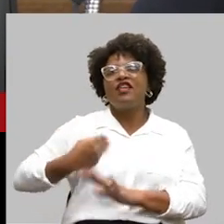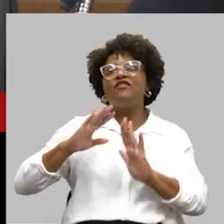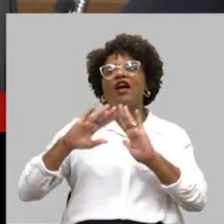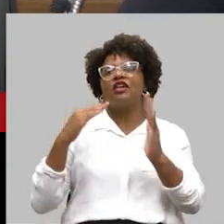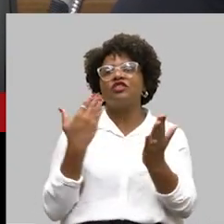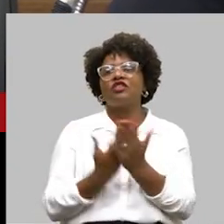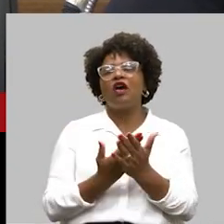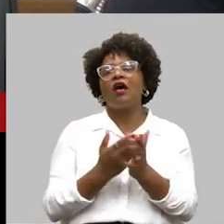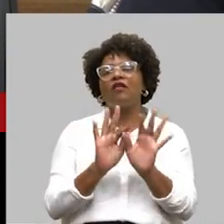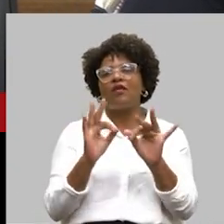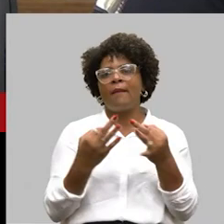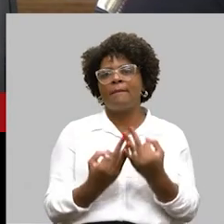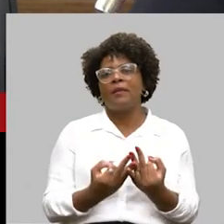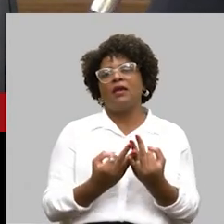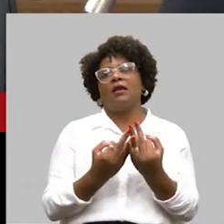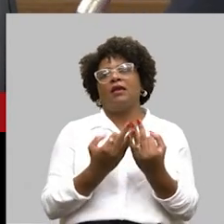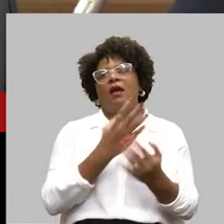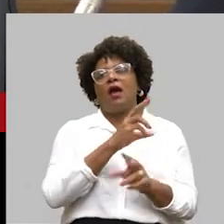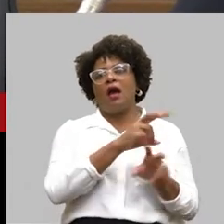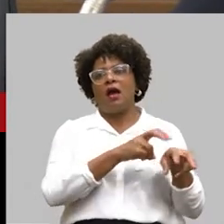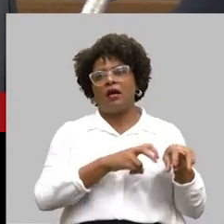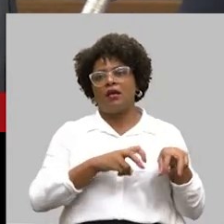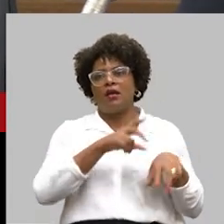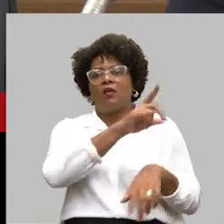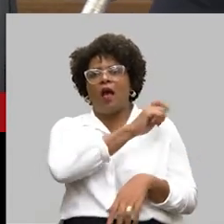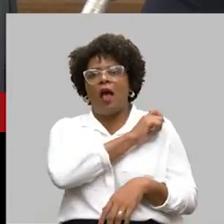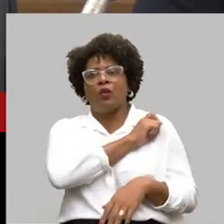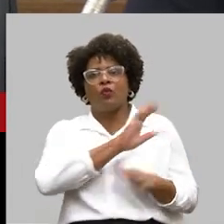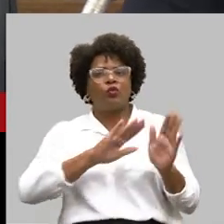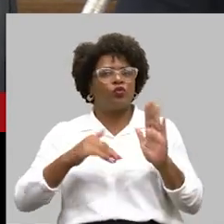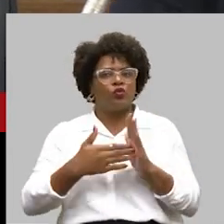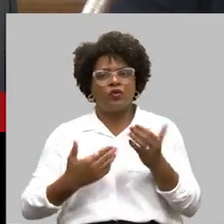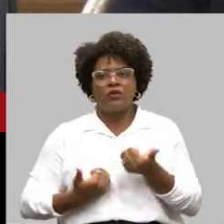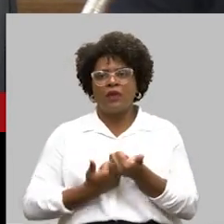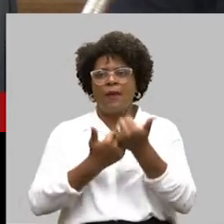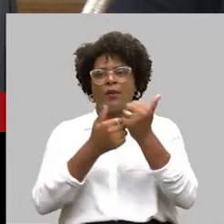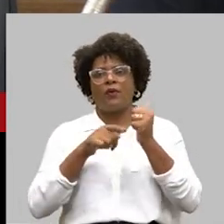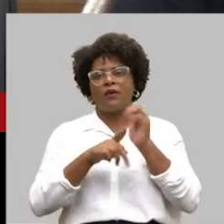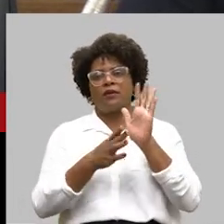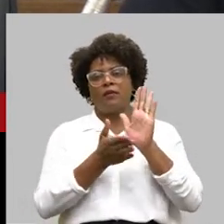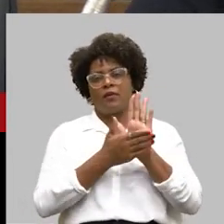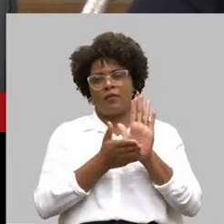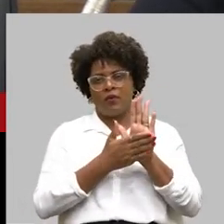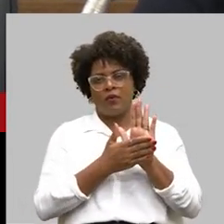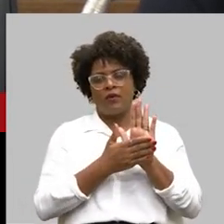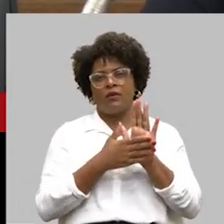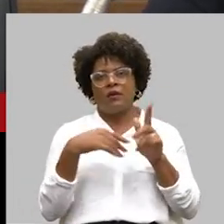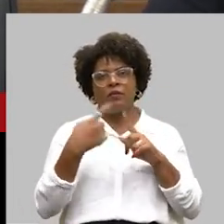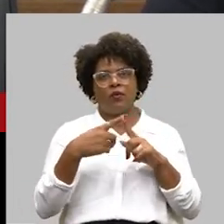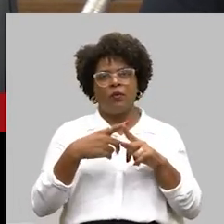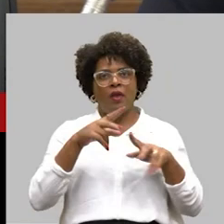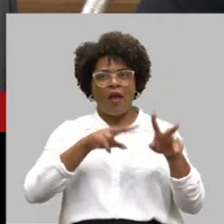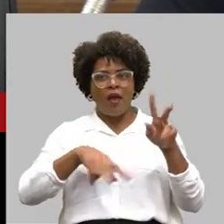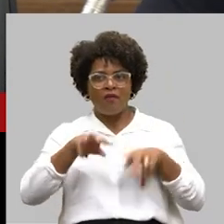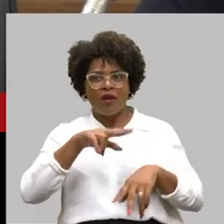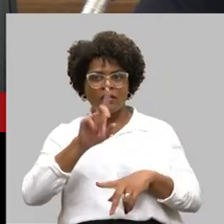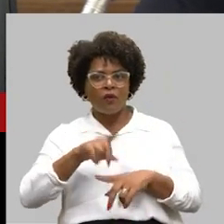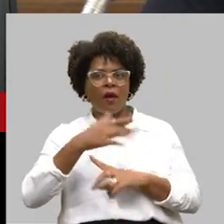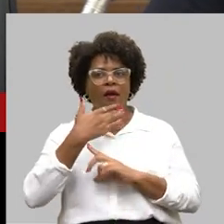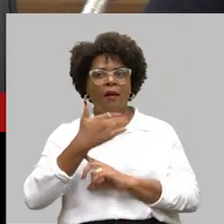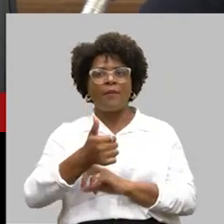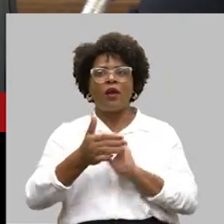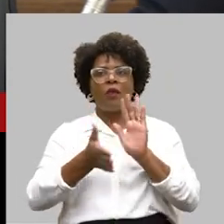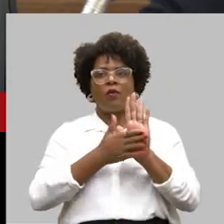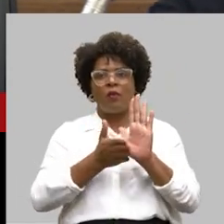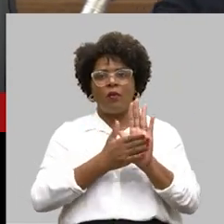viva aos estudantes e um viva a todos aqueles apoiadores e apoiadoras dessa proposta que PR Nossa avaliação é a melhor proposta